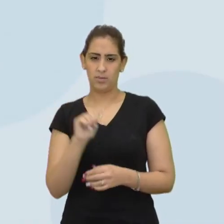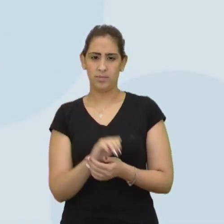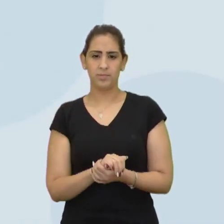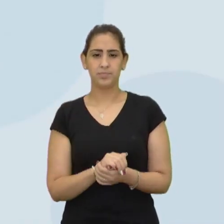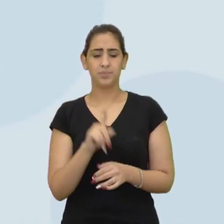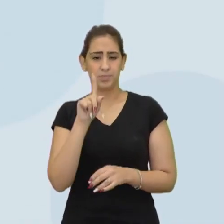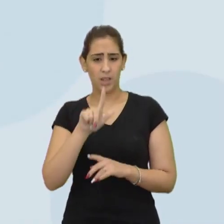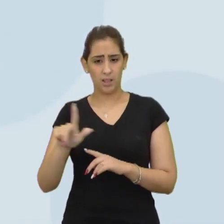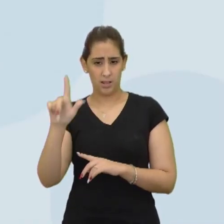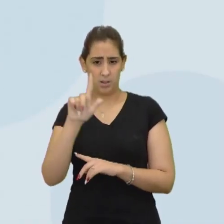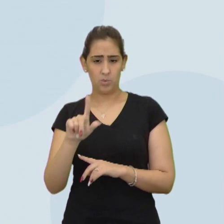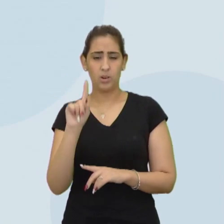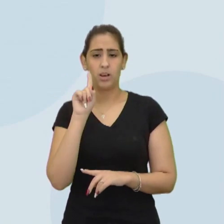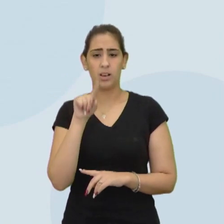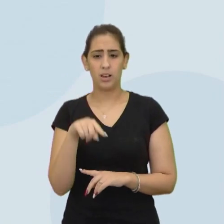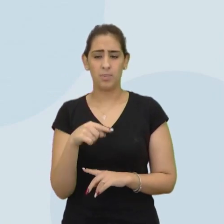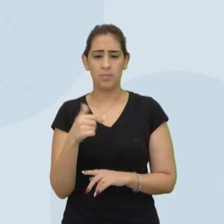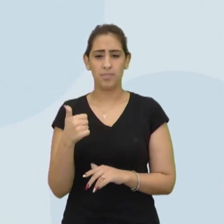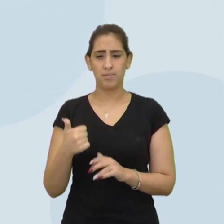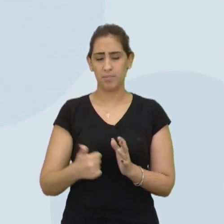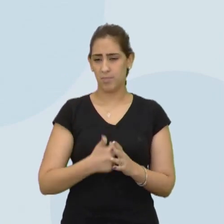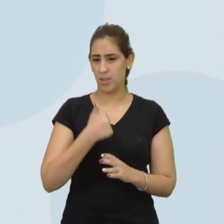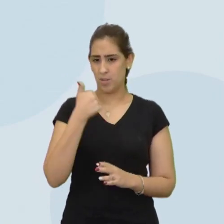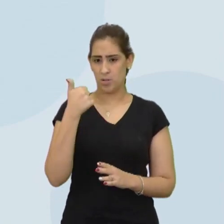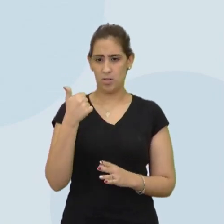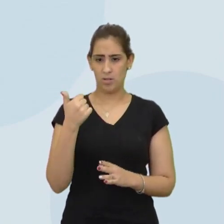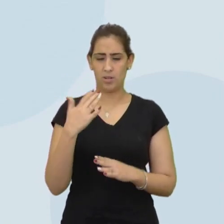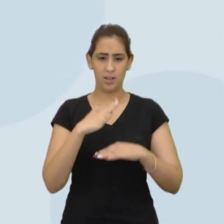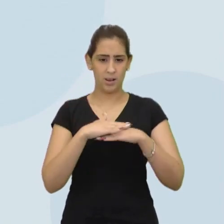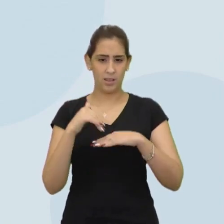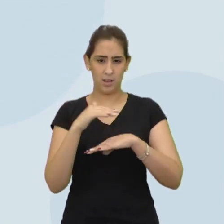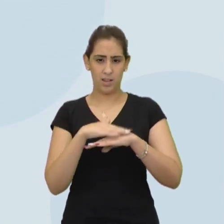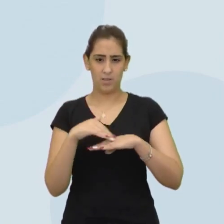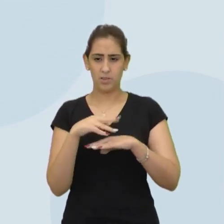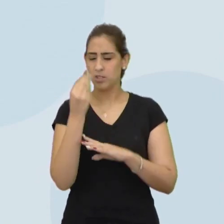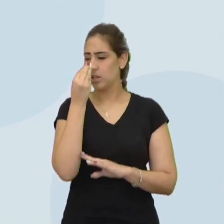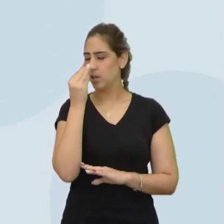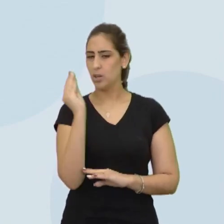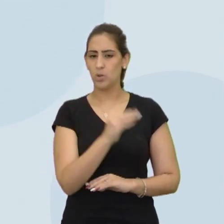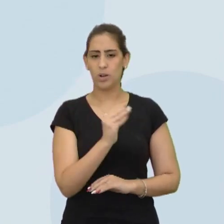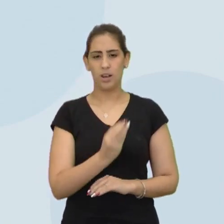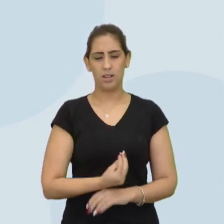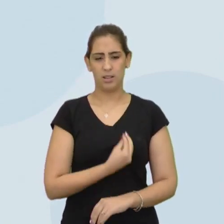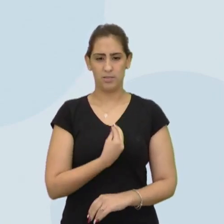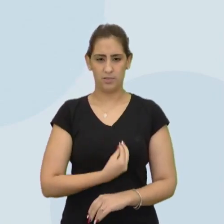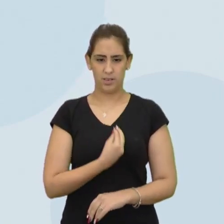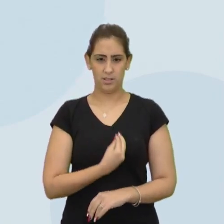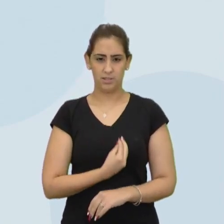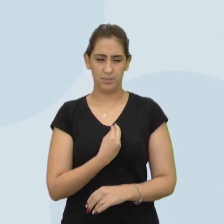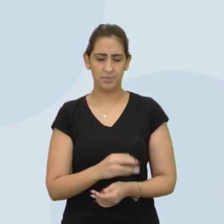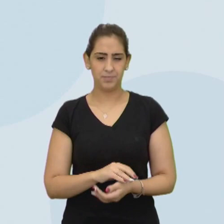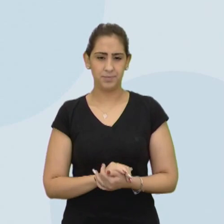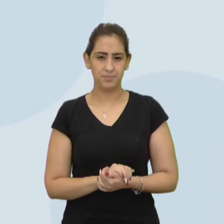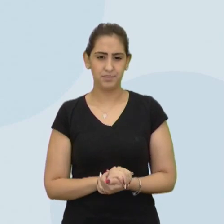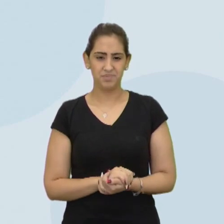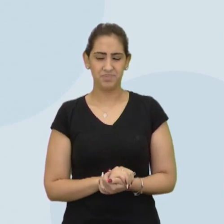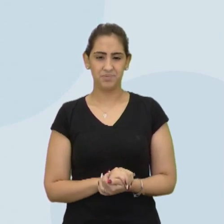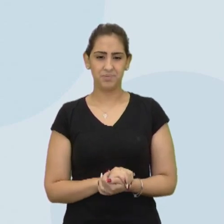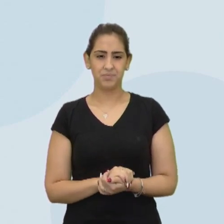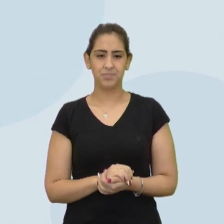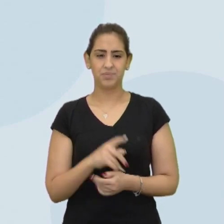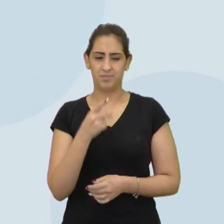a literatura é a maneira mais agradável de ignorar a vida.